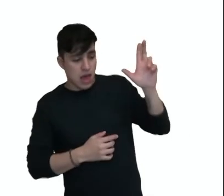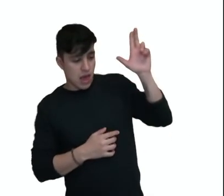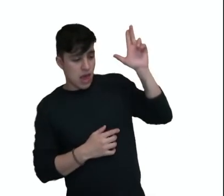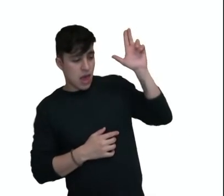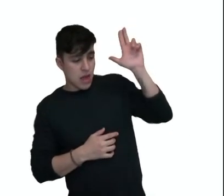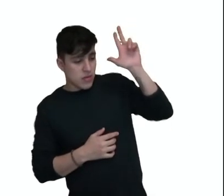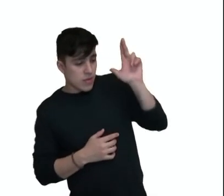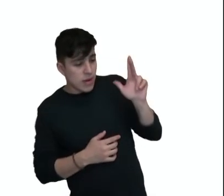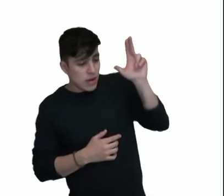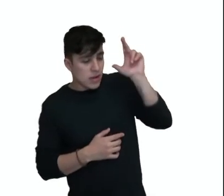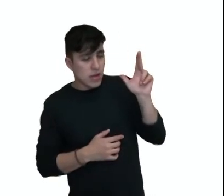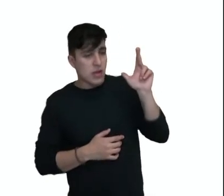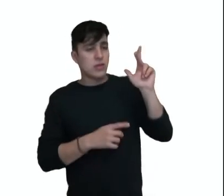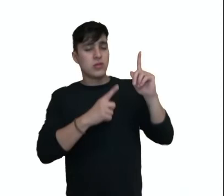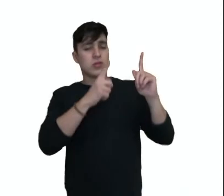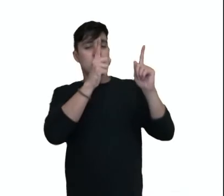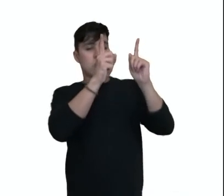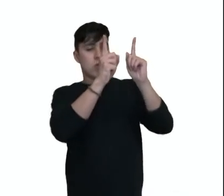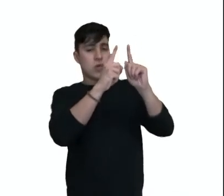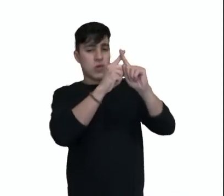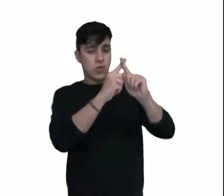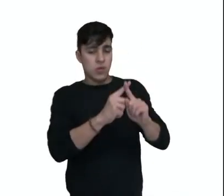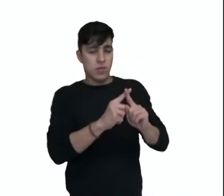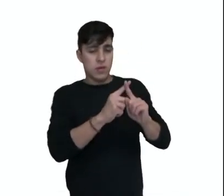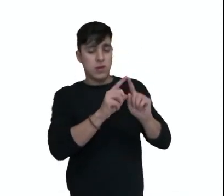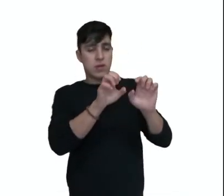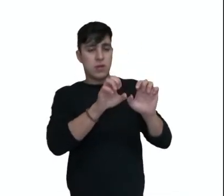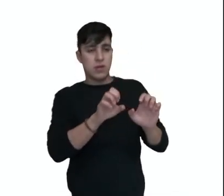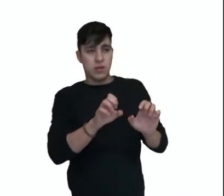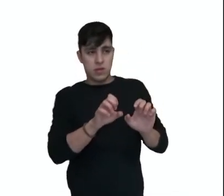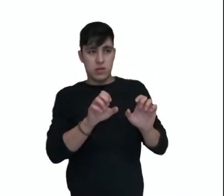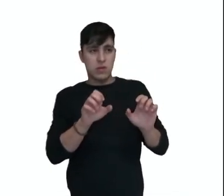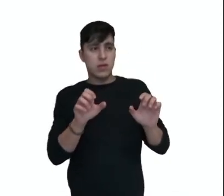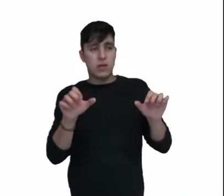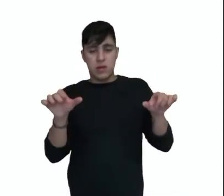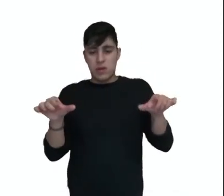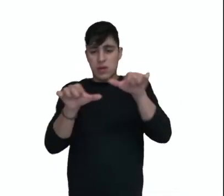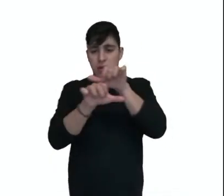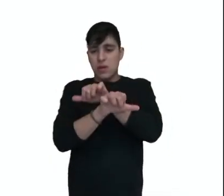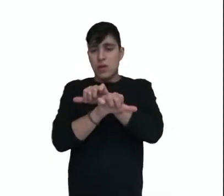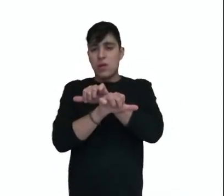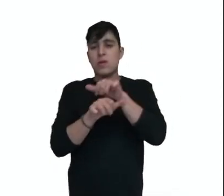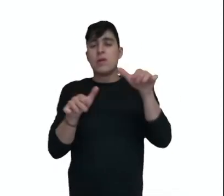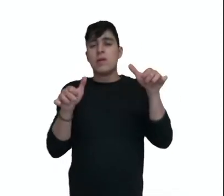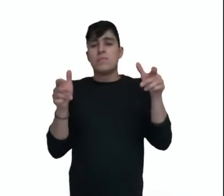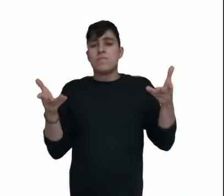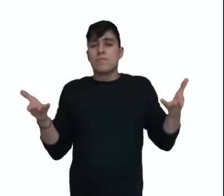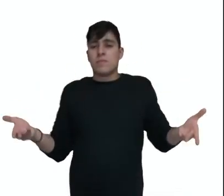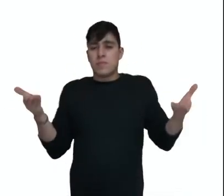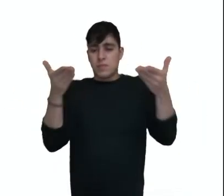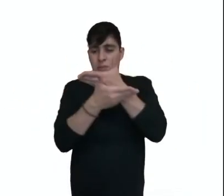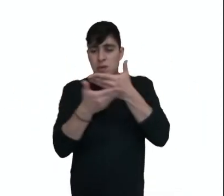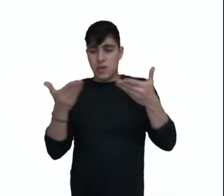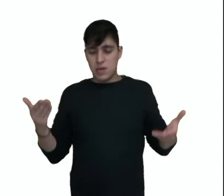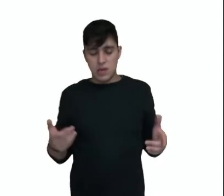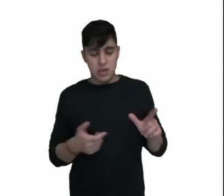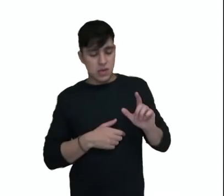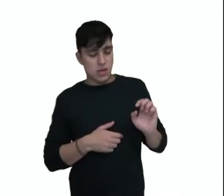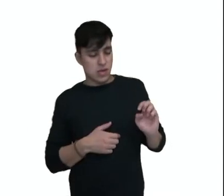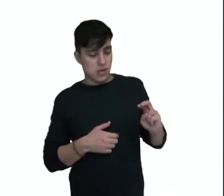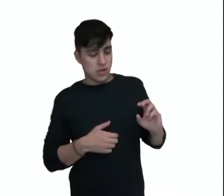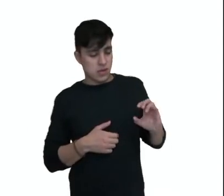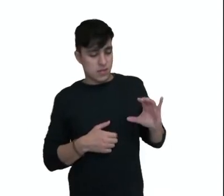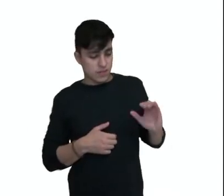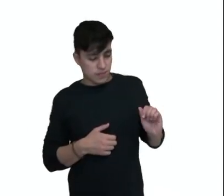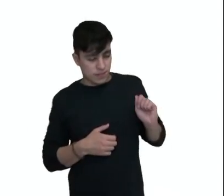cromossômicas estruturais. Translocação recíproca. Olha aqui um exemplo. A leucemia mieloide crônica